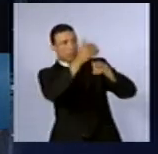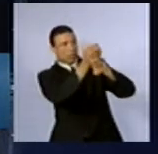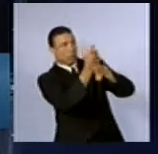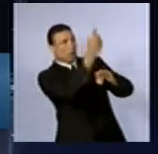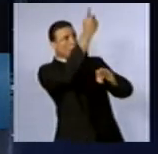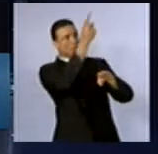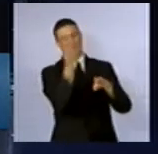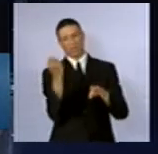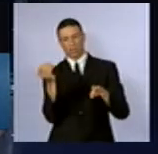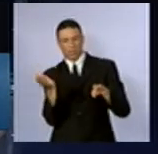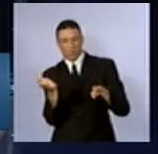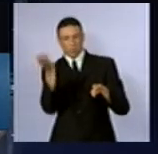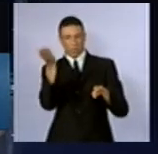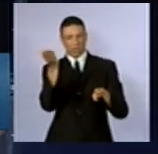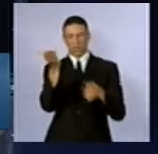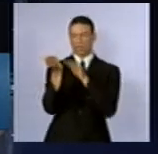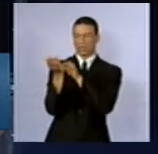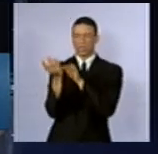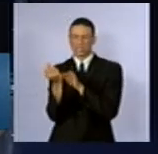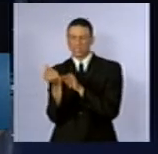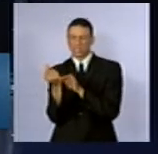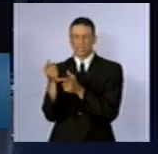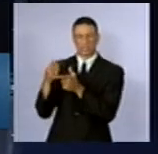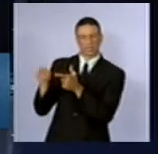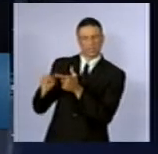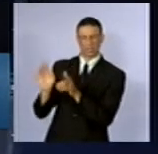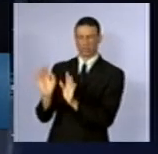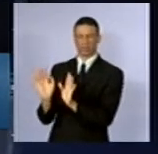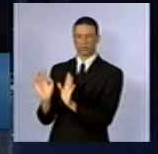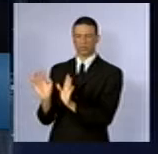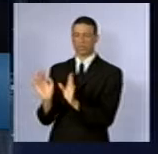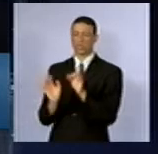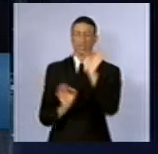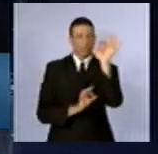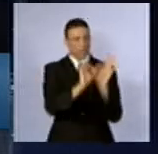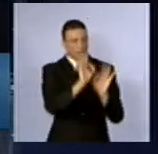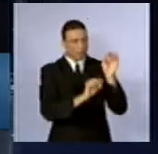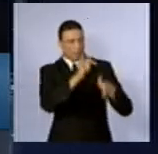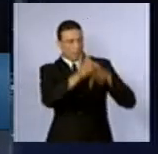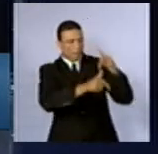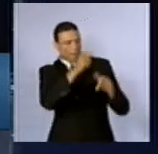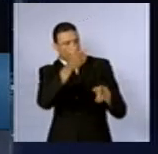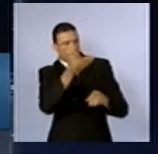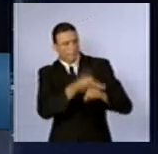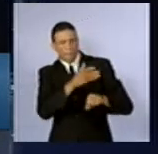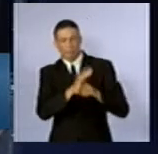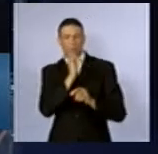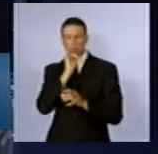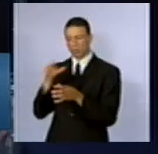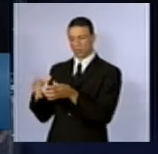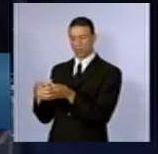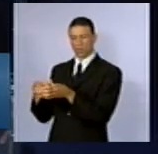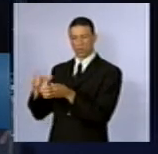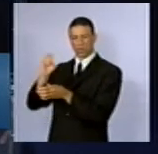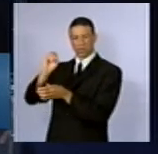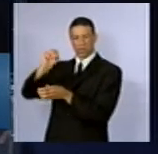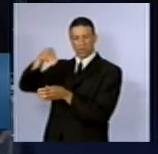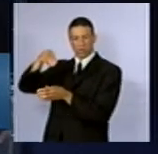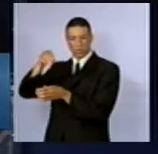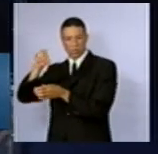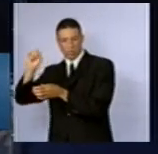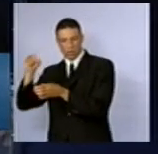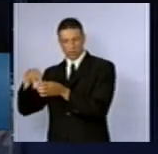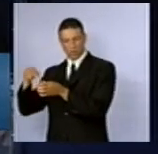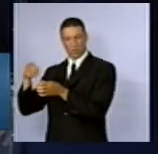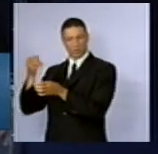a questão custo talvez não seja o maior problema dessa solução, mais questões de ordem prática. Eu acredito até que o ONS vá falar um pouco sobre isso mais, um pouco